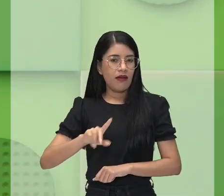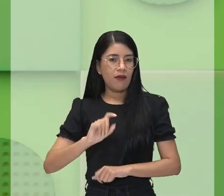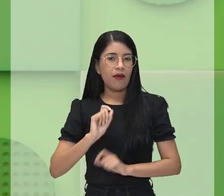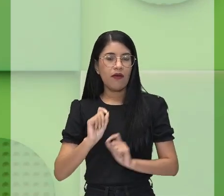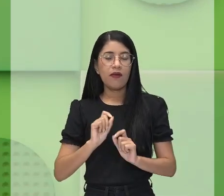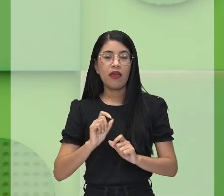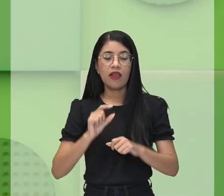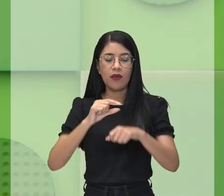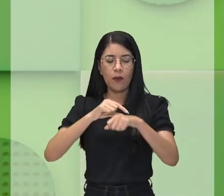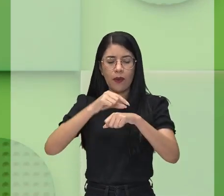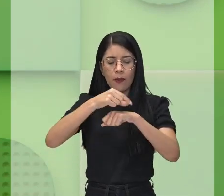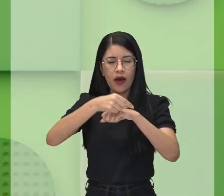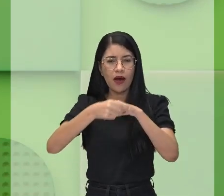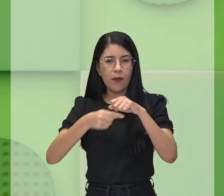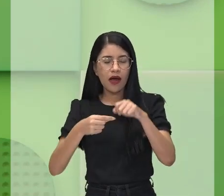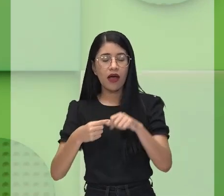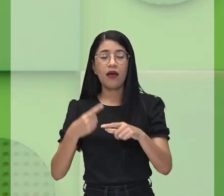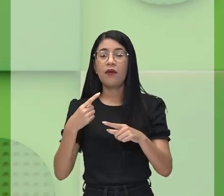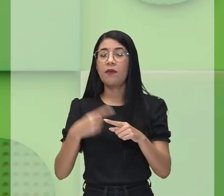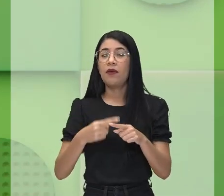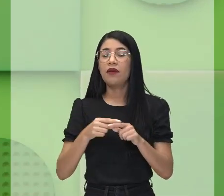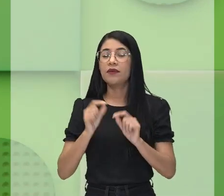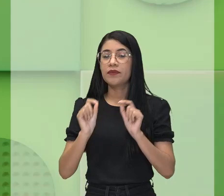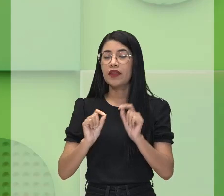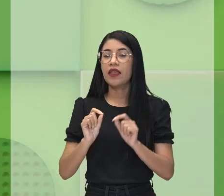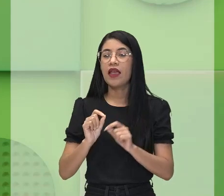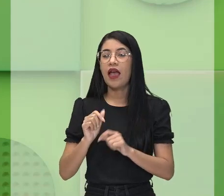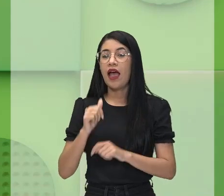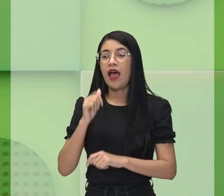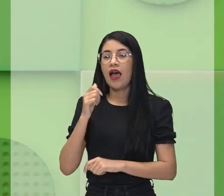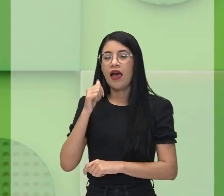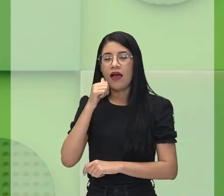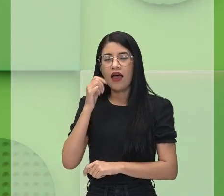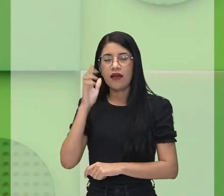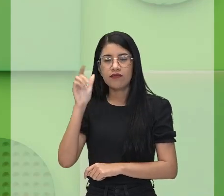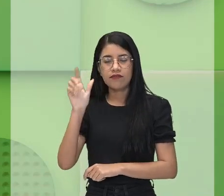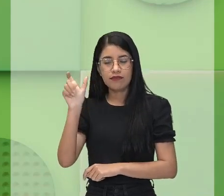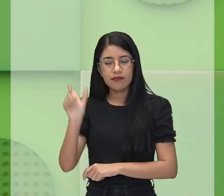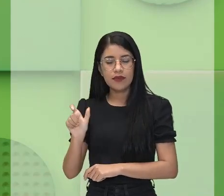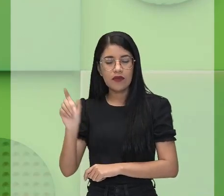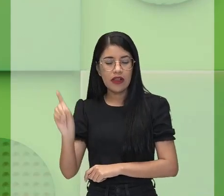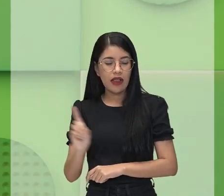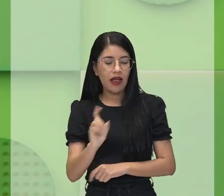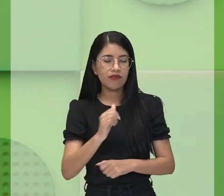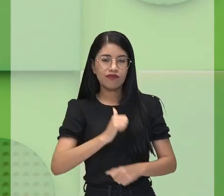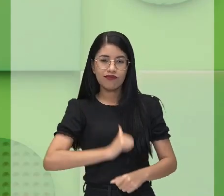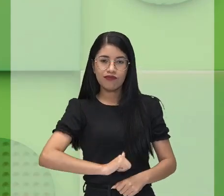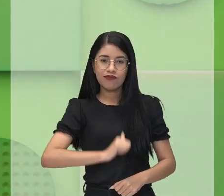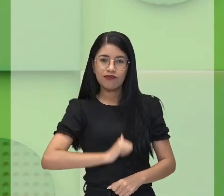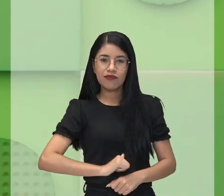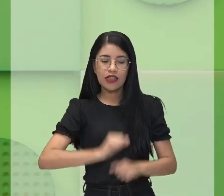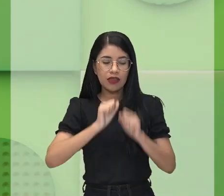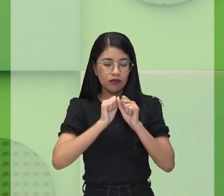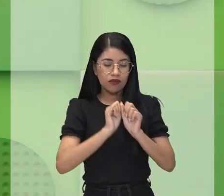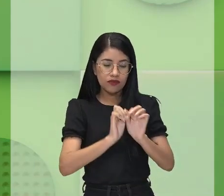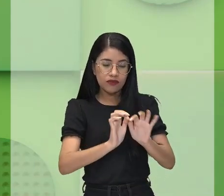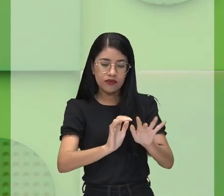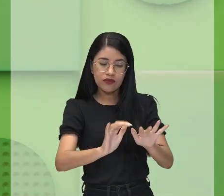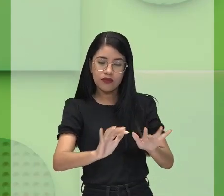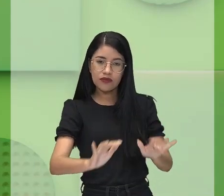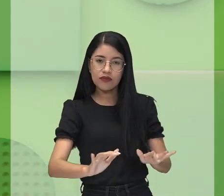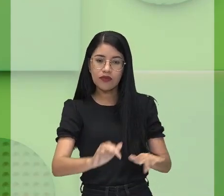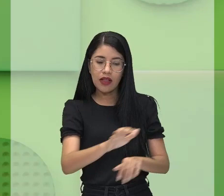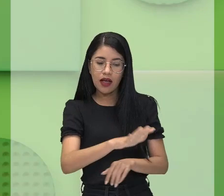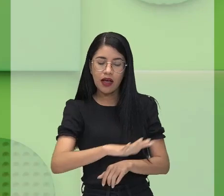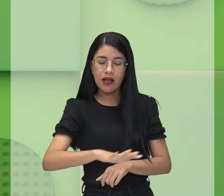ovos, porque as pessoas defecaram, as fezes foram lançadas aí no ambiente, né, rios,